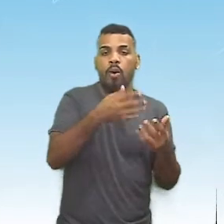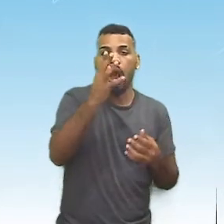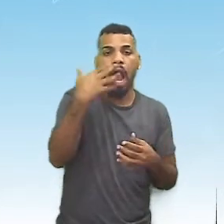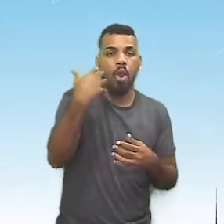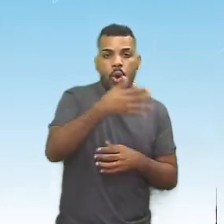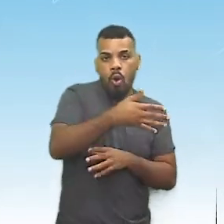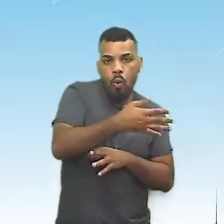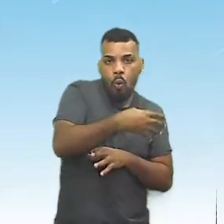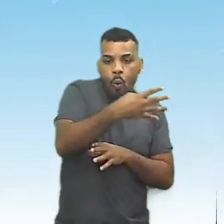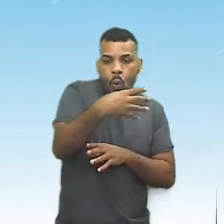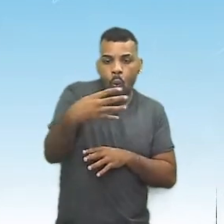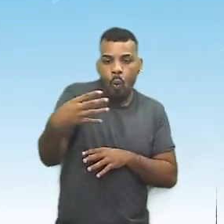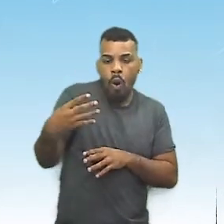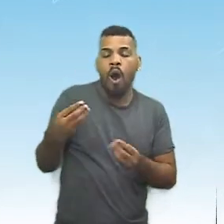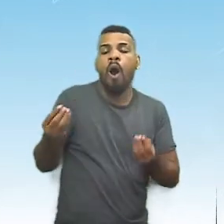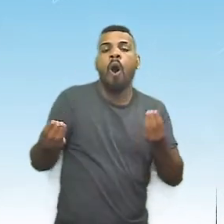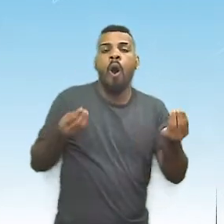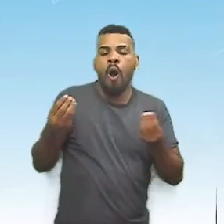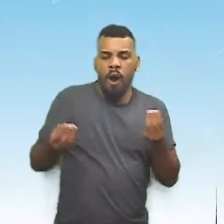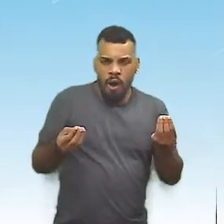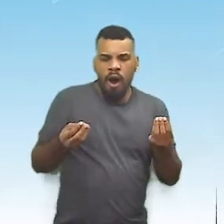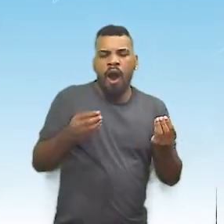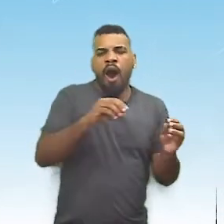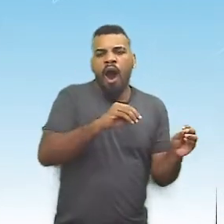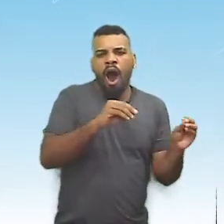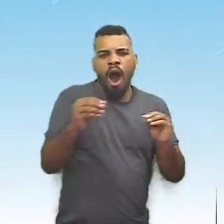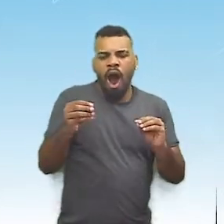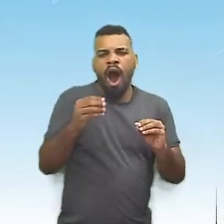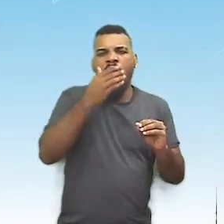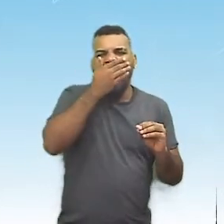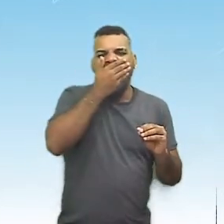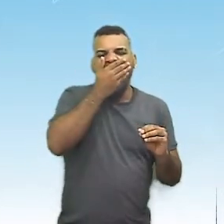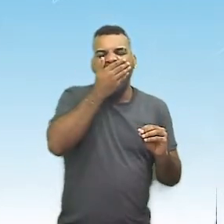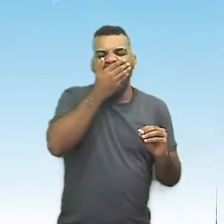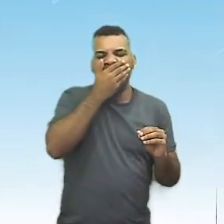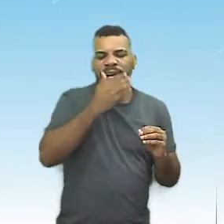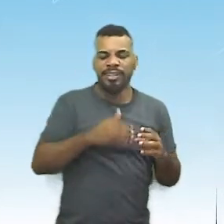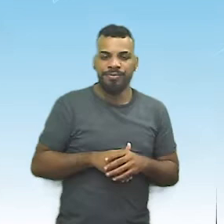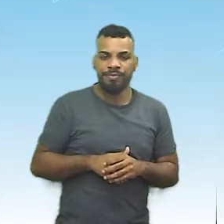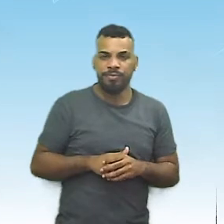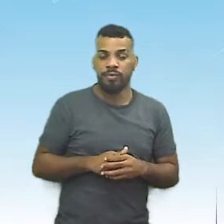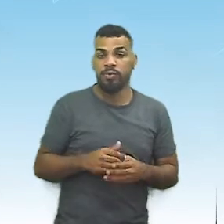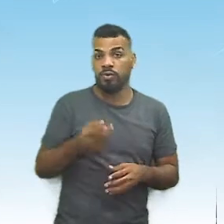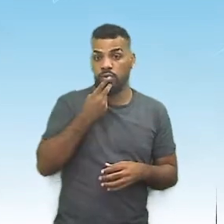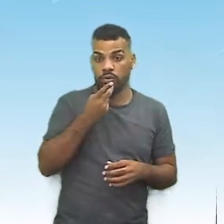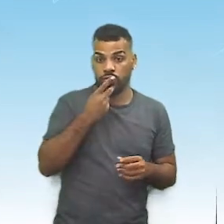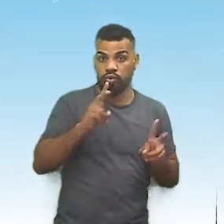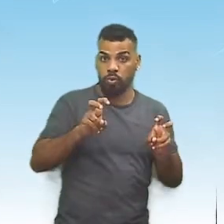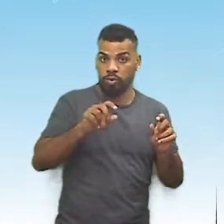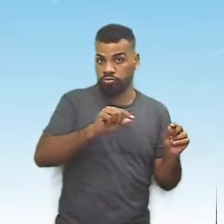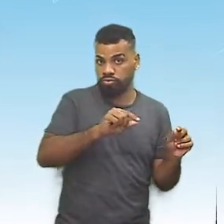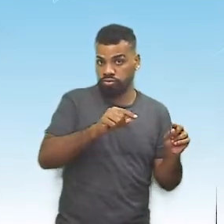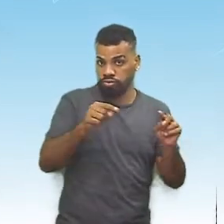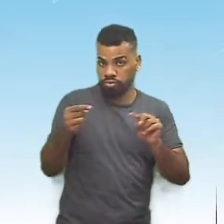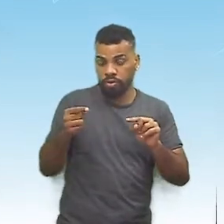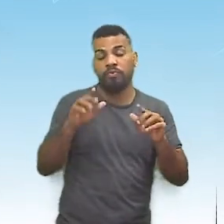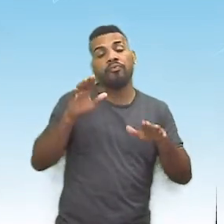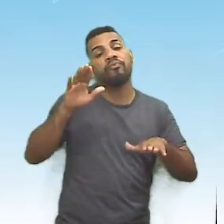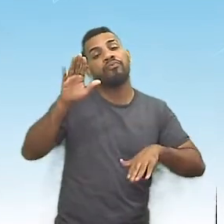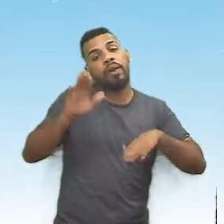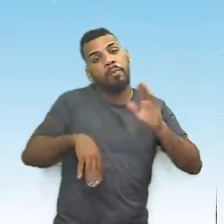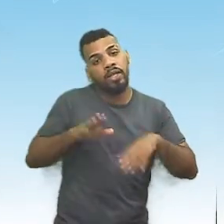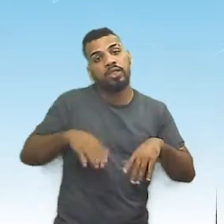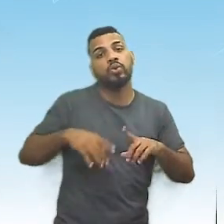seja, da sua condutividade térmica. Quando se fala da condutividade térmica, depende do tipo